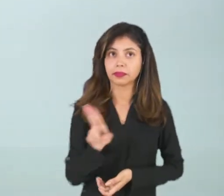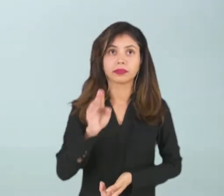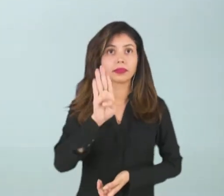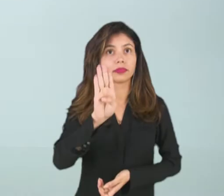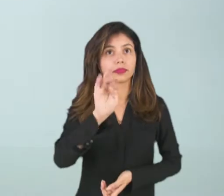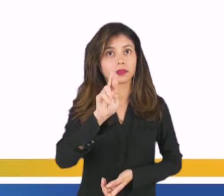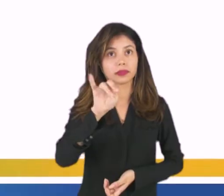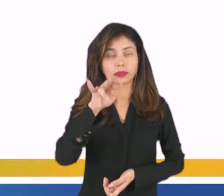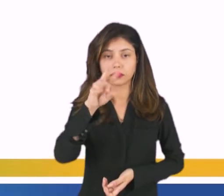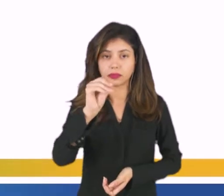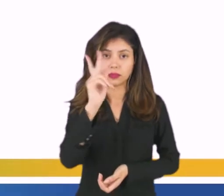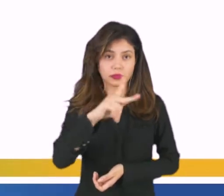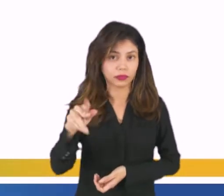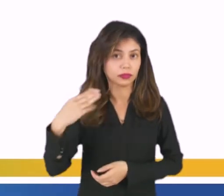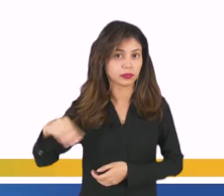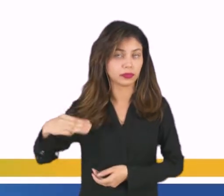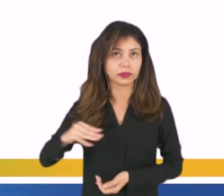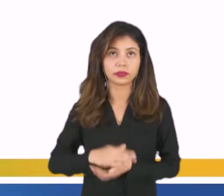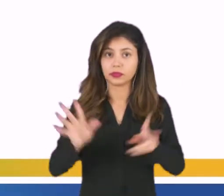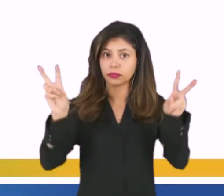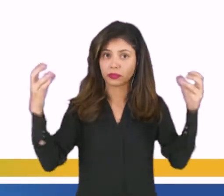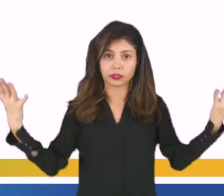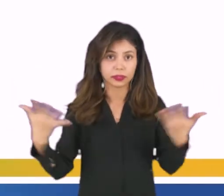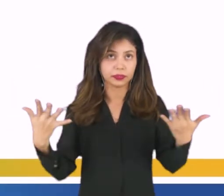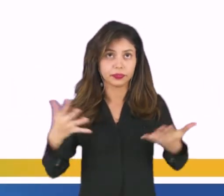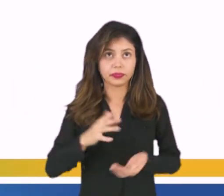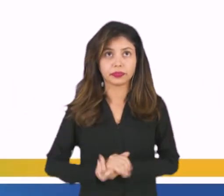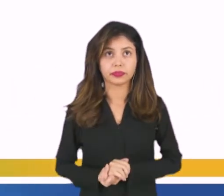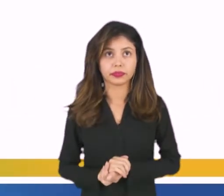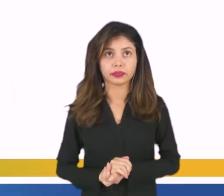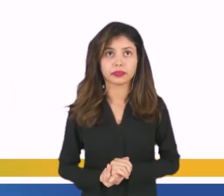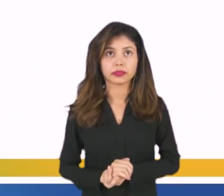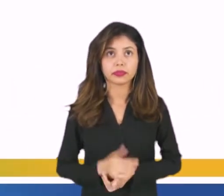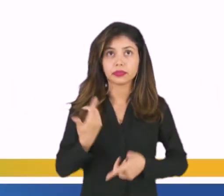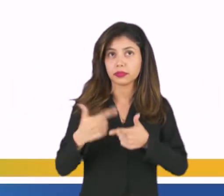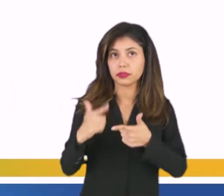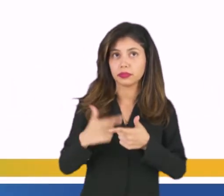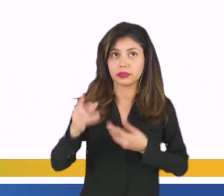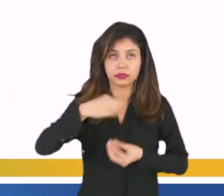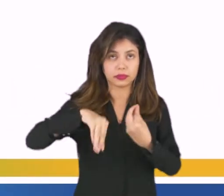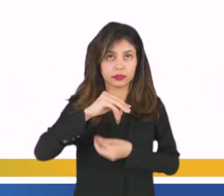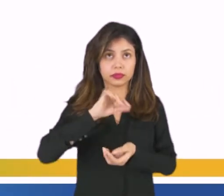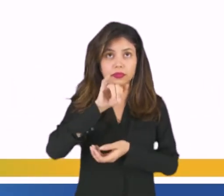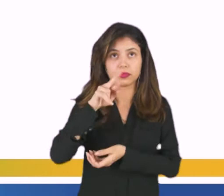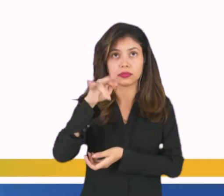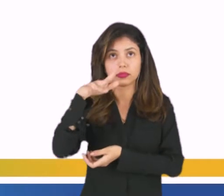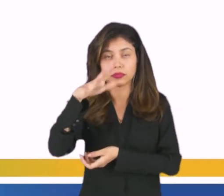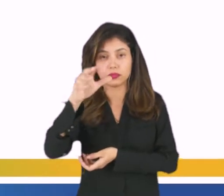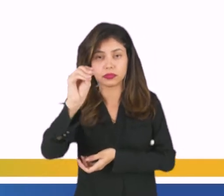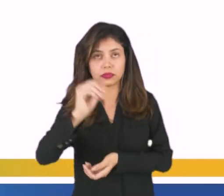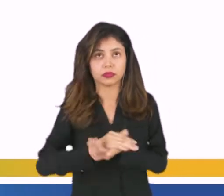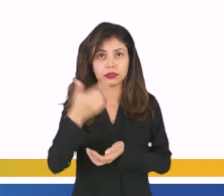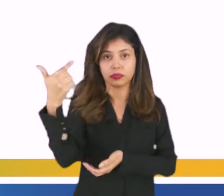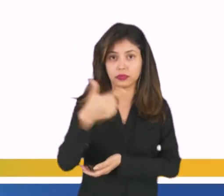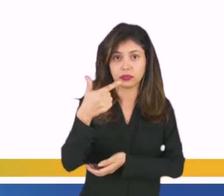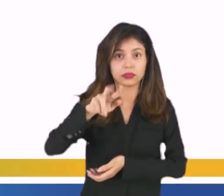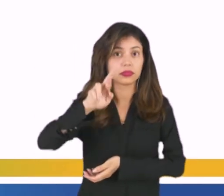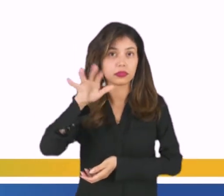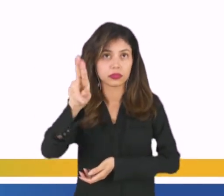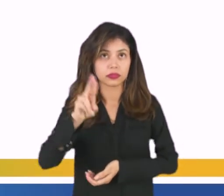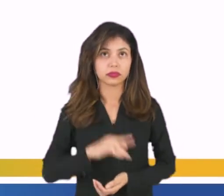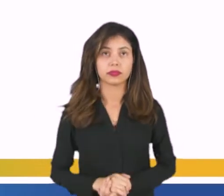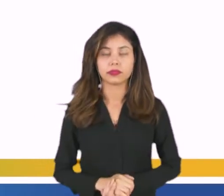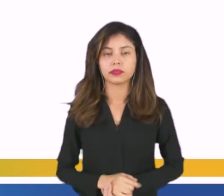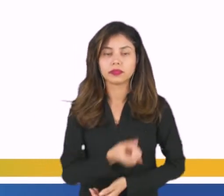Bartô, professor de matemática, e o tema da aula de hoje é situação-problemas que envolvem inequações do